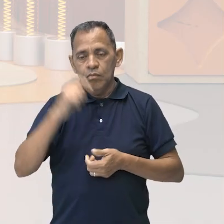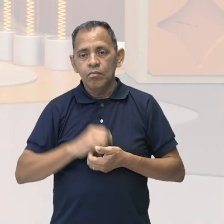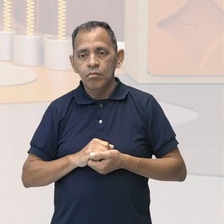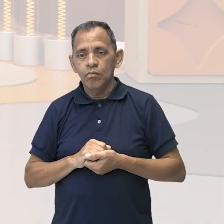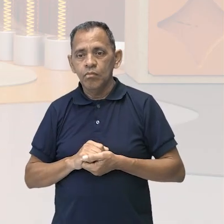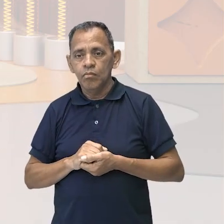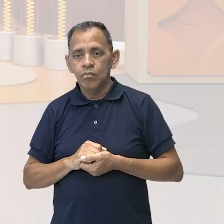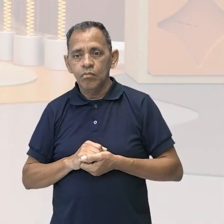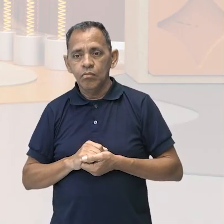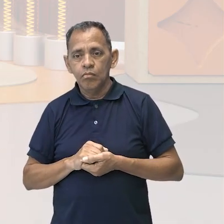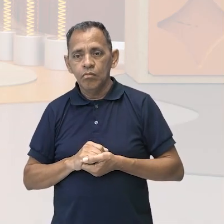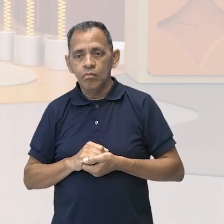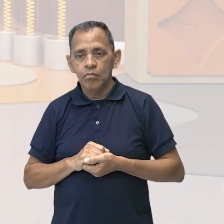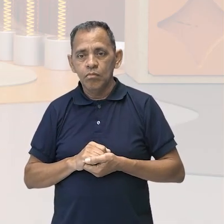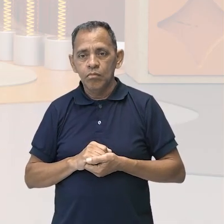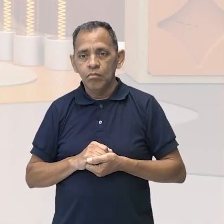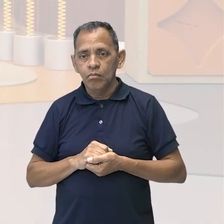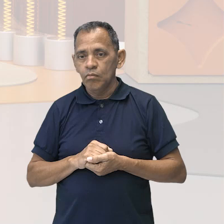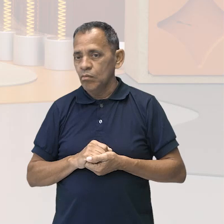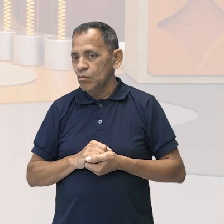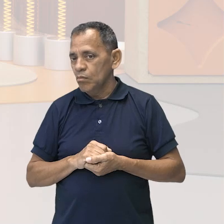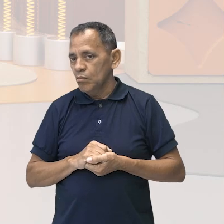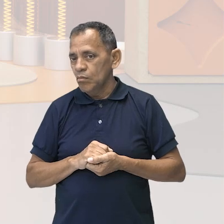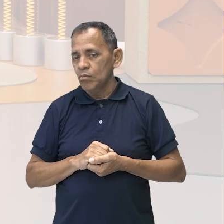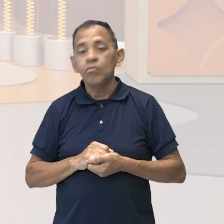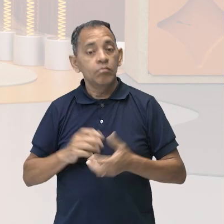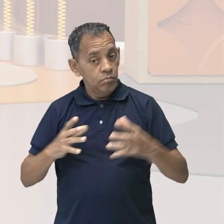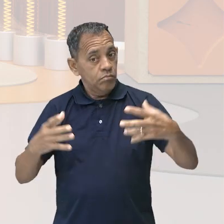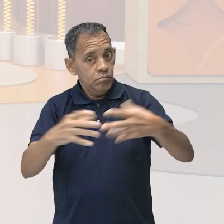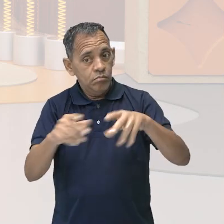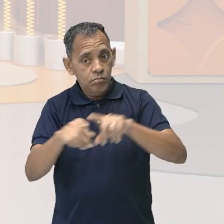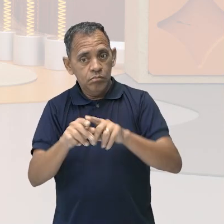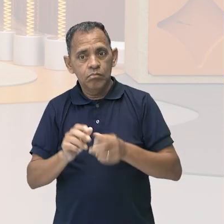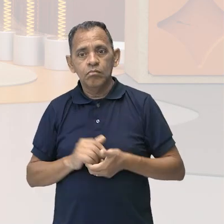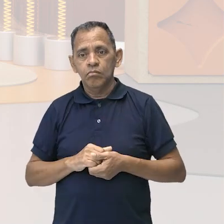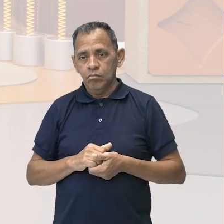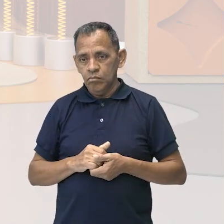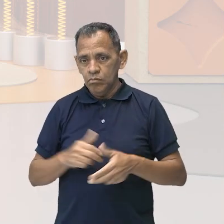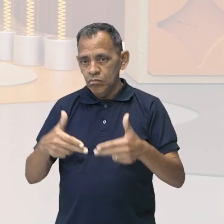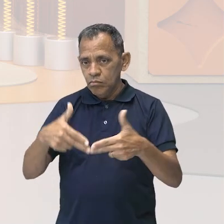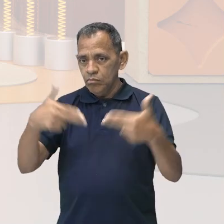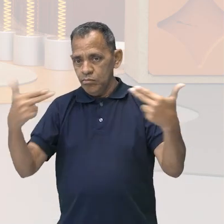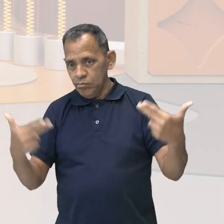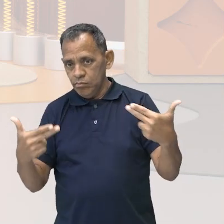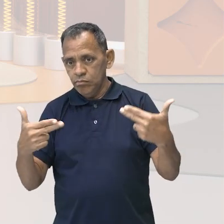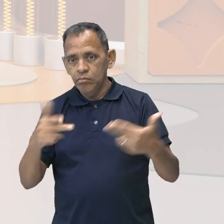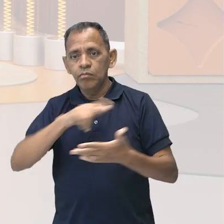sul, como eu já falei, do Saara. E são formadas ali por comunidades tribais, que são divididas ali em